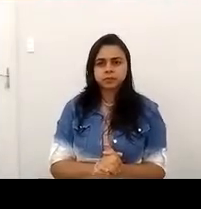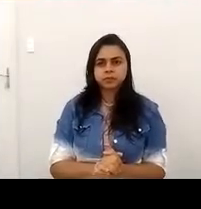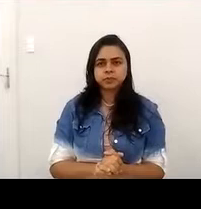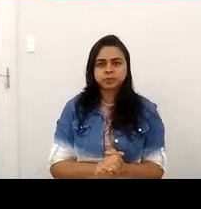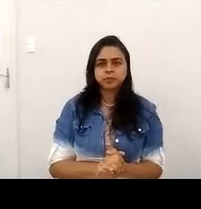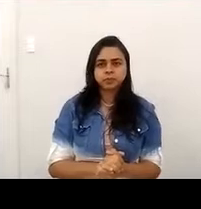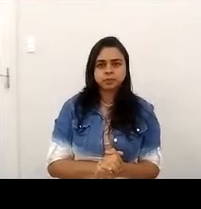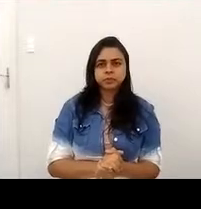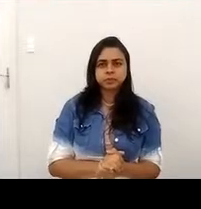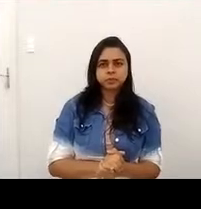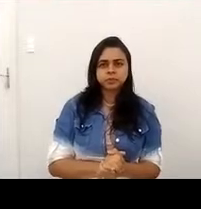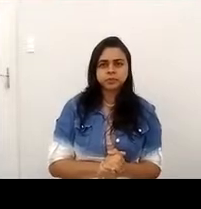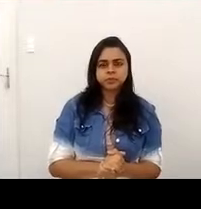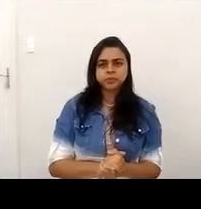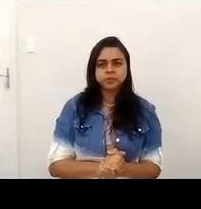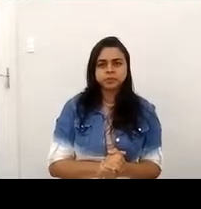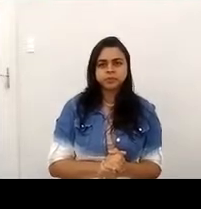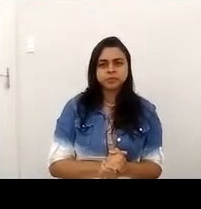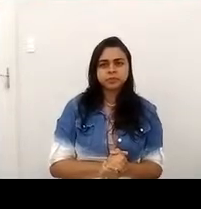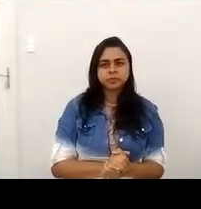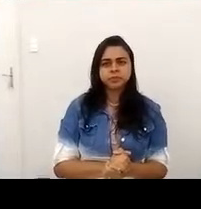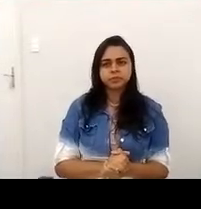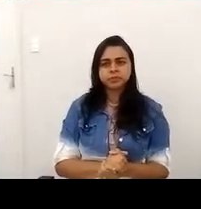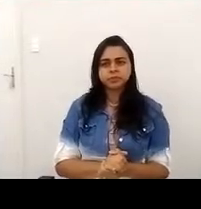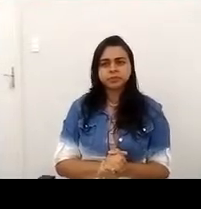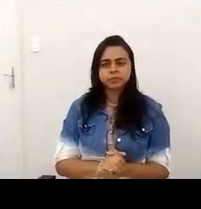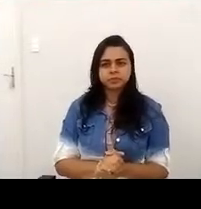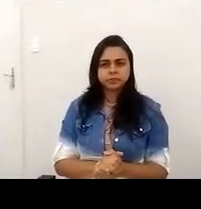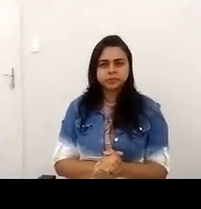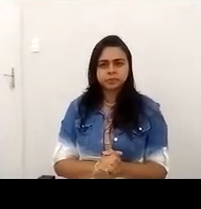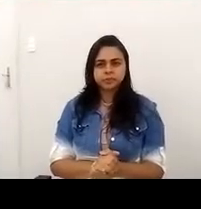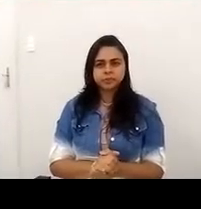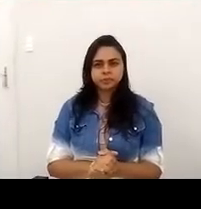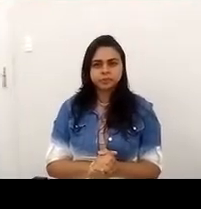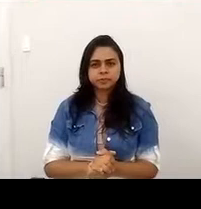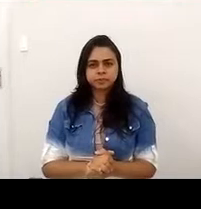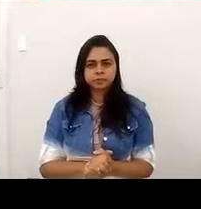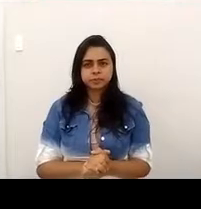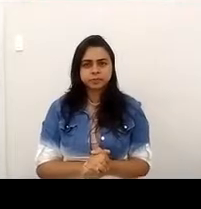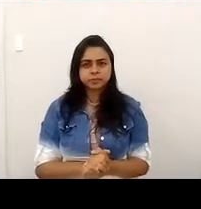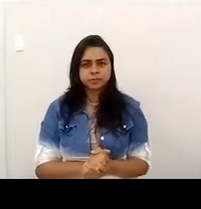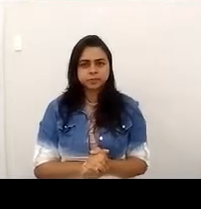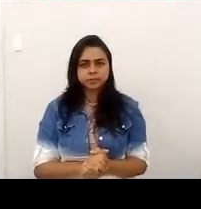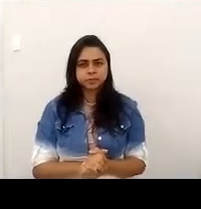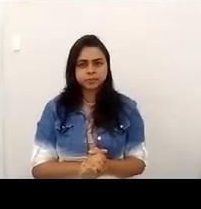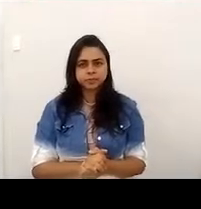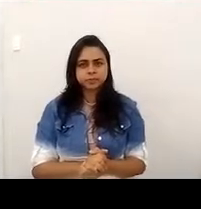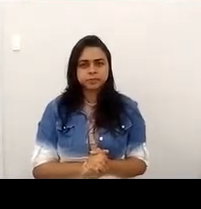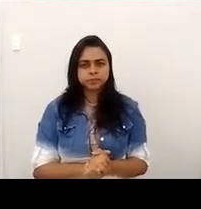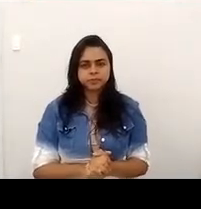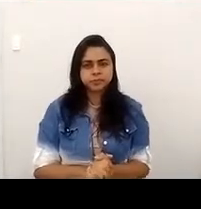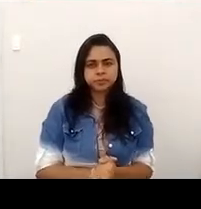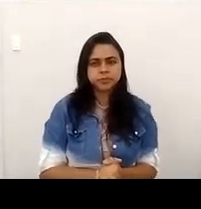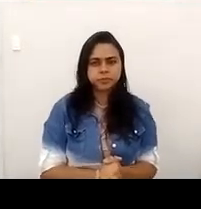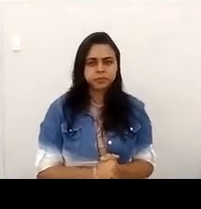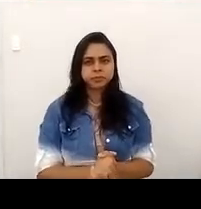Kézia querem as últimas palavrinhas. A gente tem mais uns dois minutinhos. Eu queria, de fato,